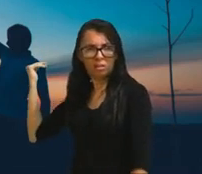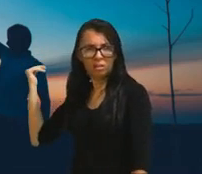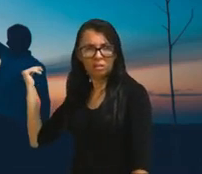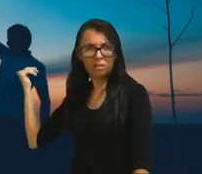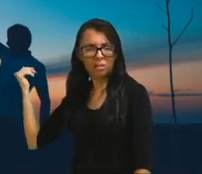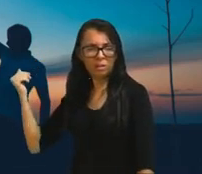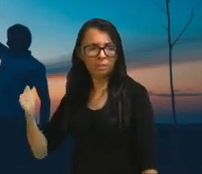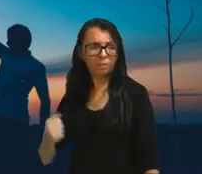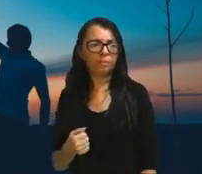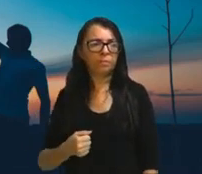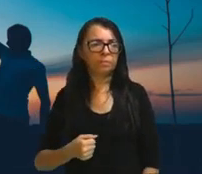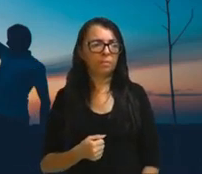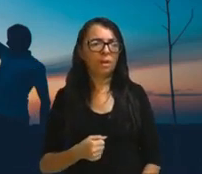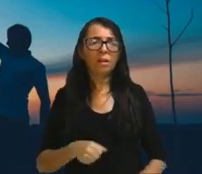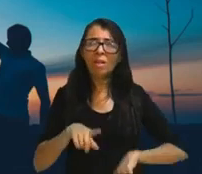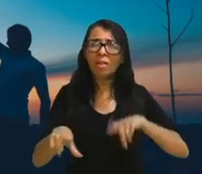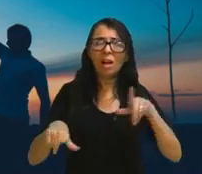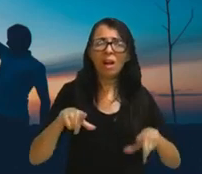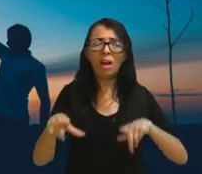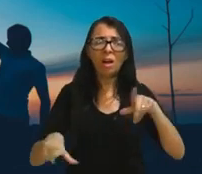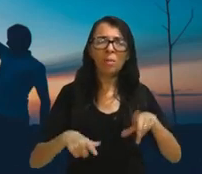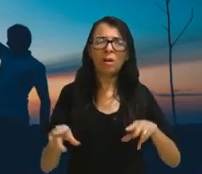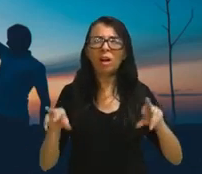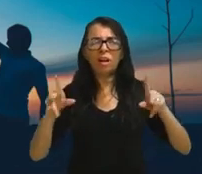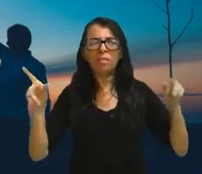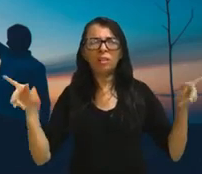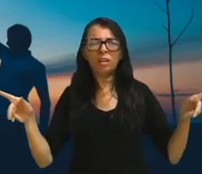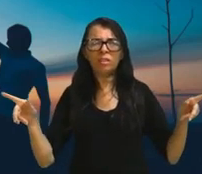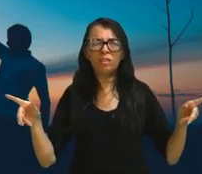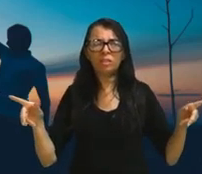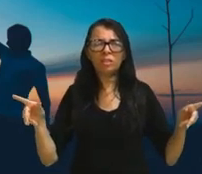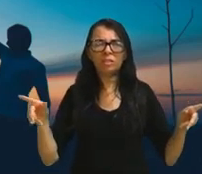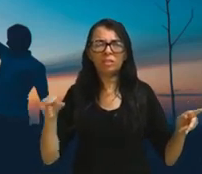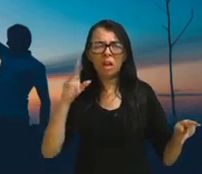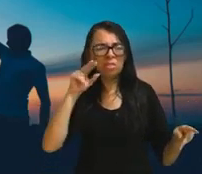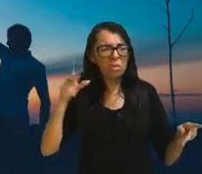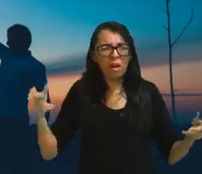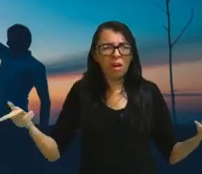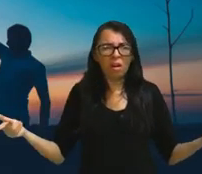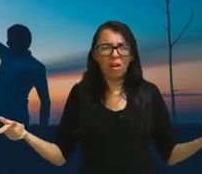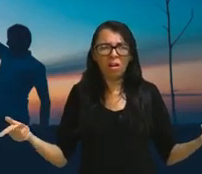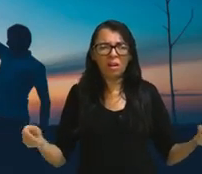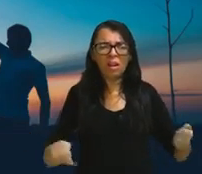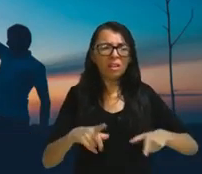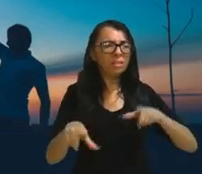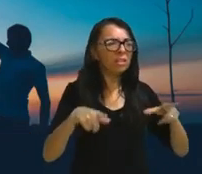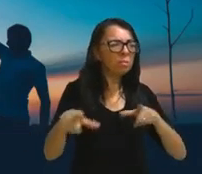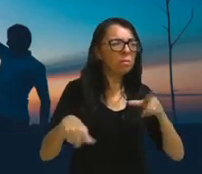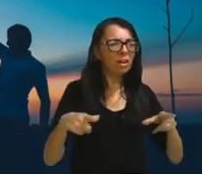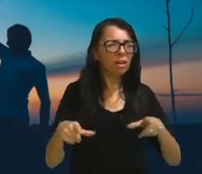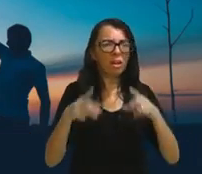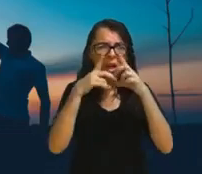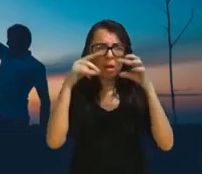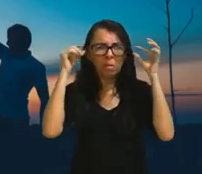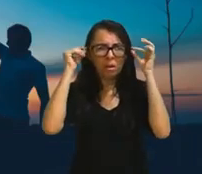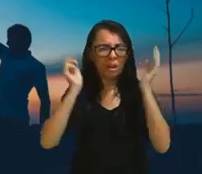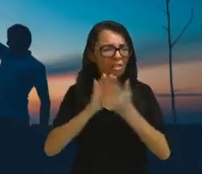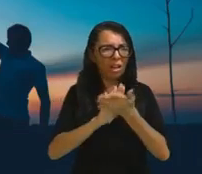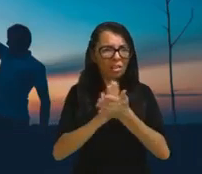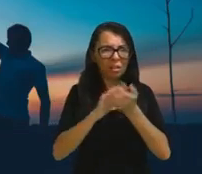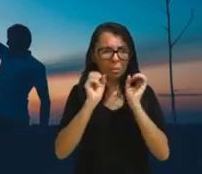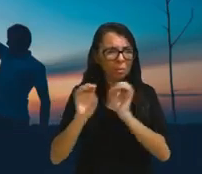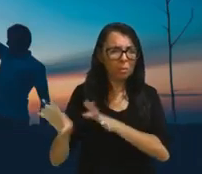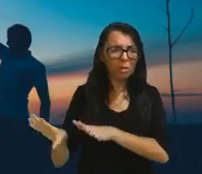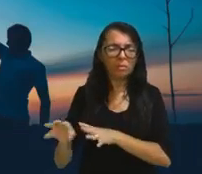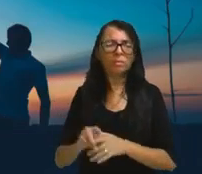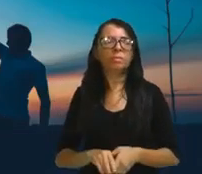fazendo como um grande abalo entre vocês. Quando não há Deus na fundação